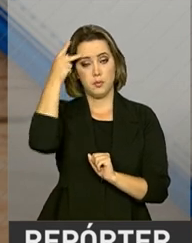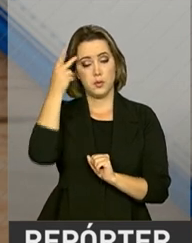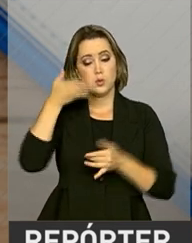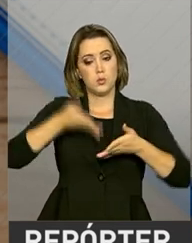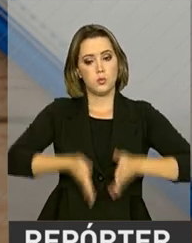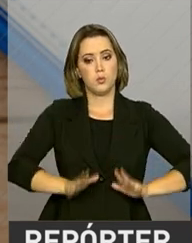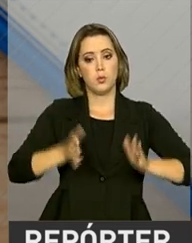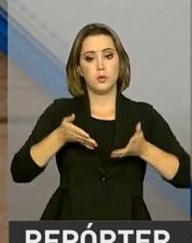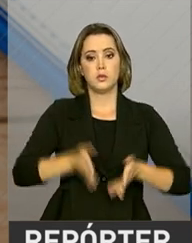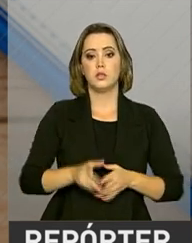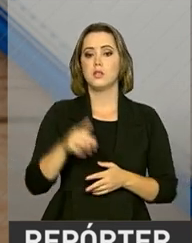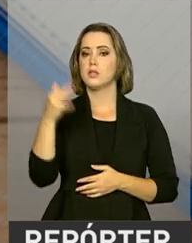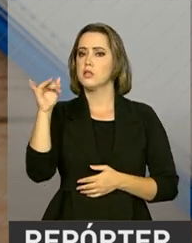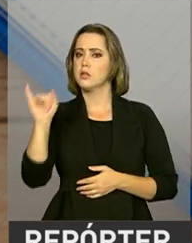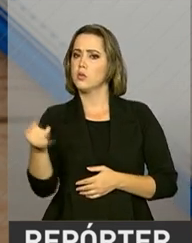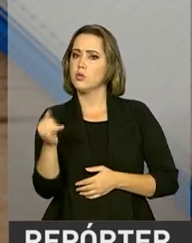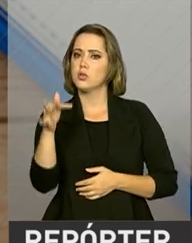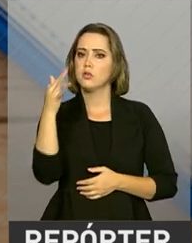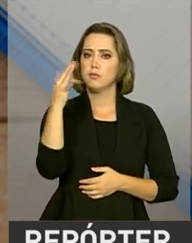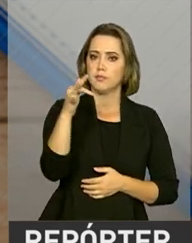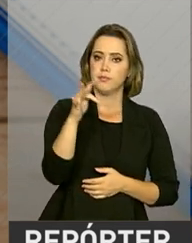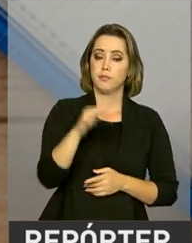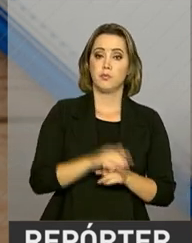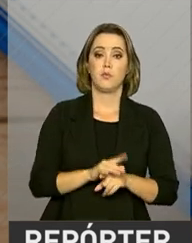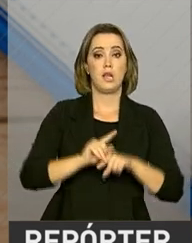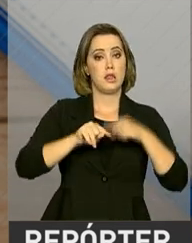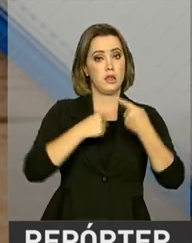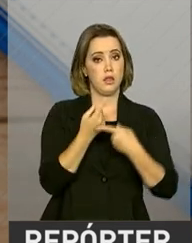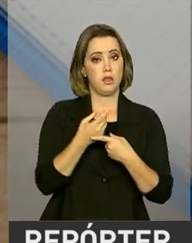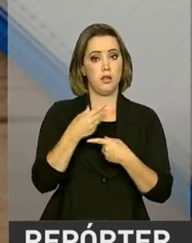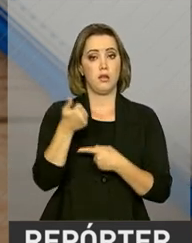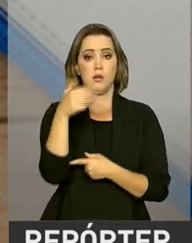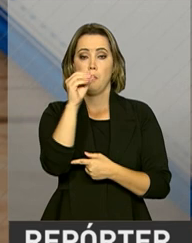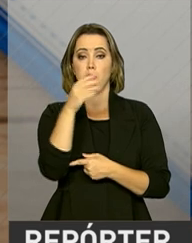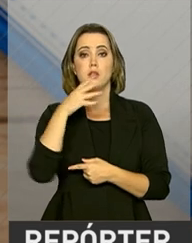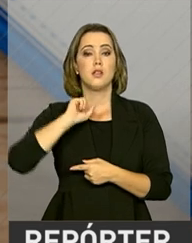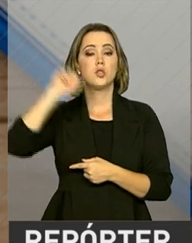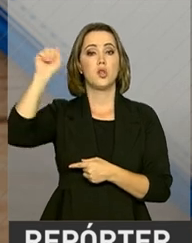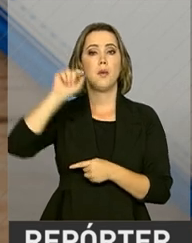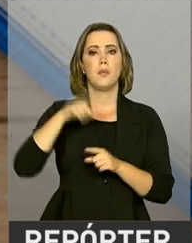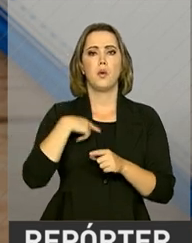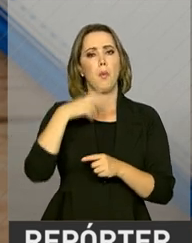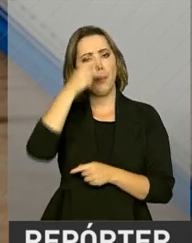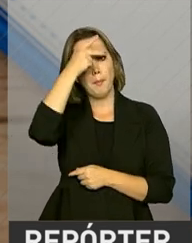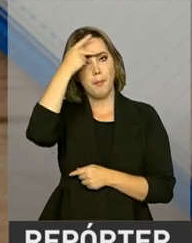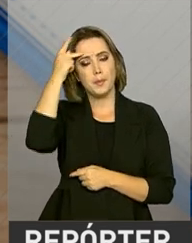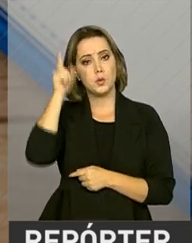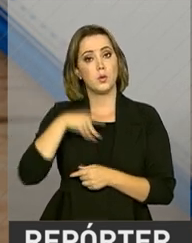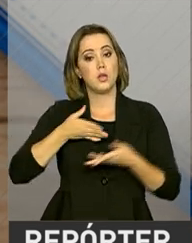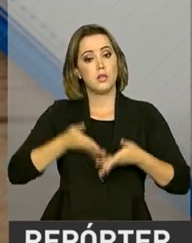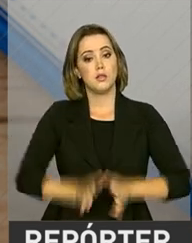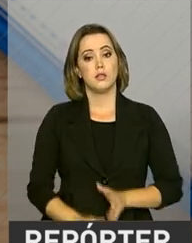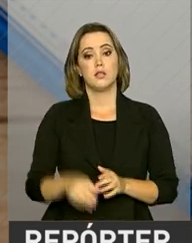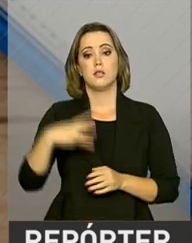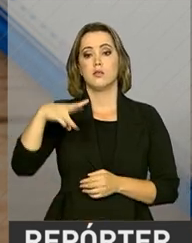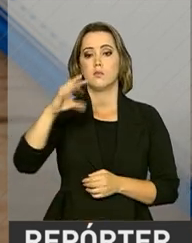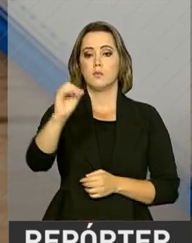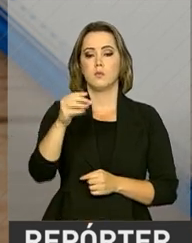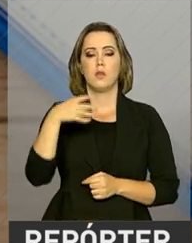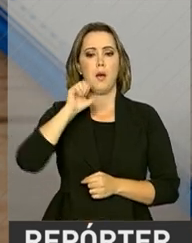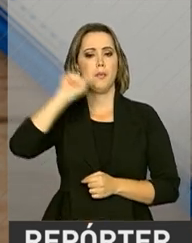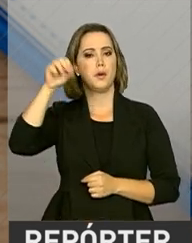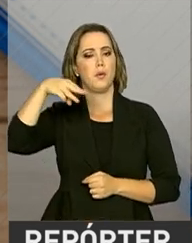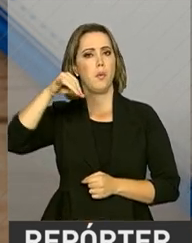nasceu nos meses de janeiro e fevereiro a partir de 10 de abril será a vez dos trabalhadores nascidos em março abril e